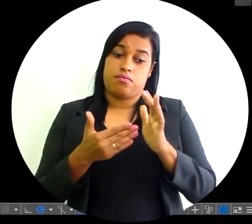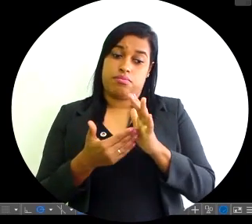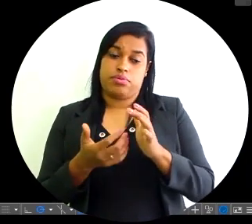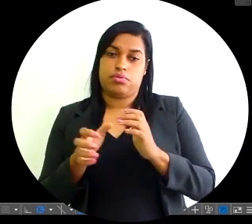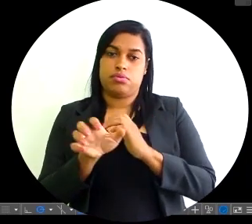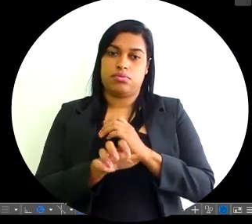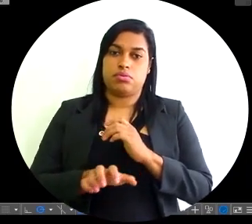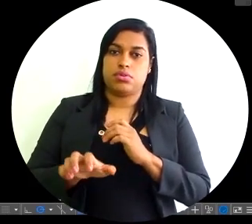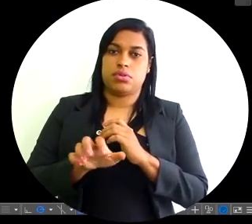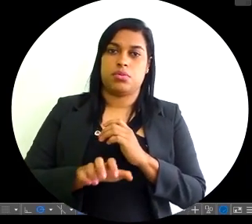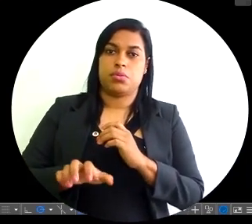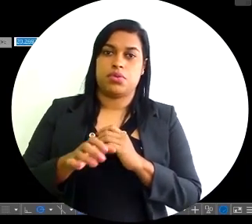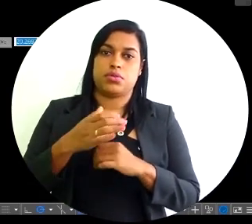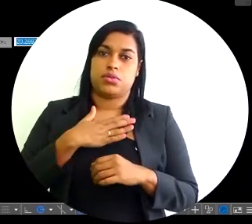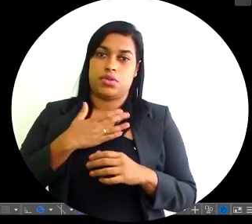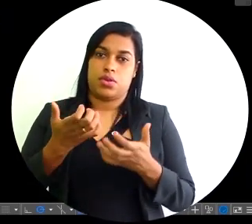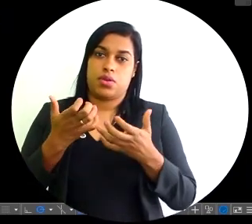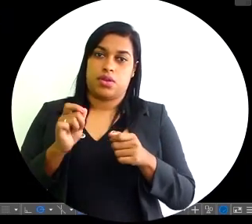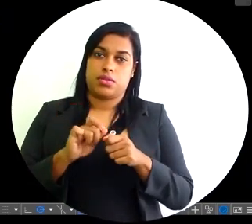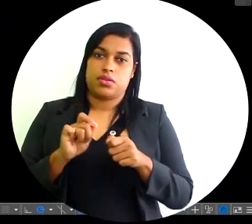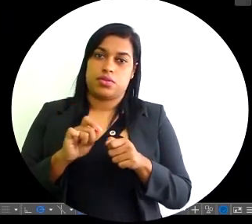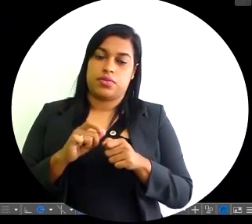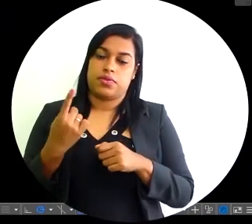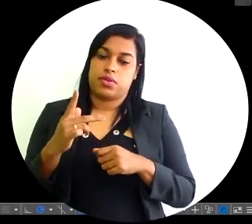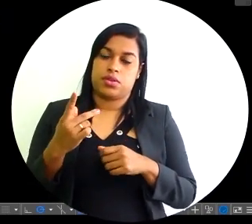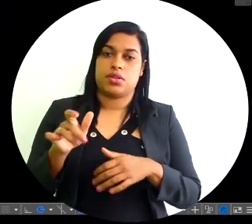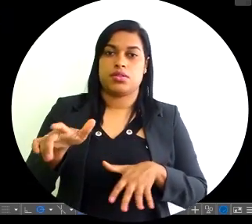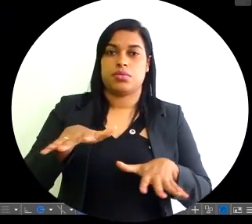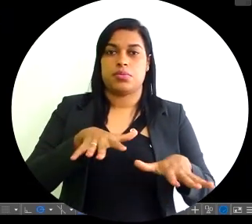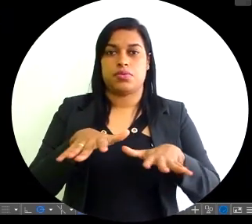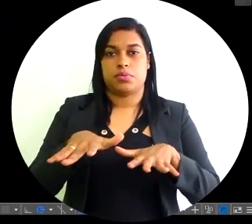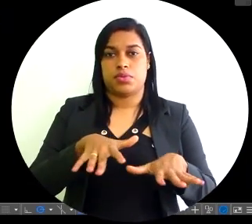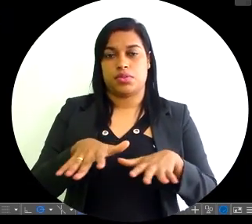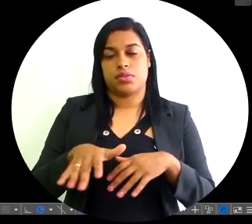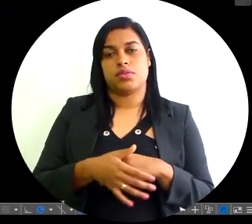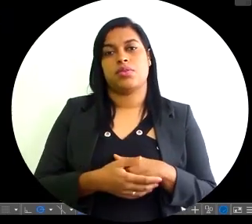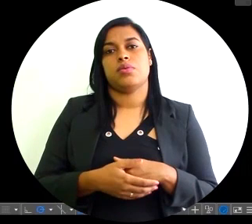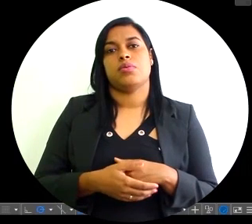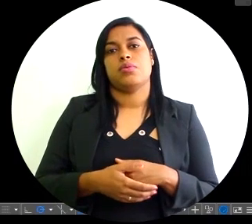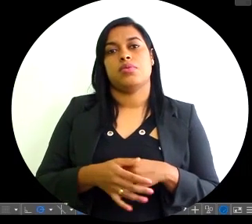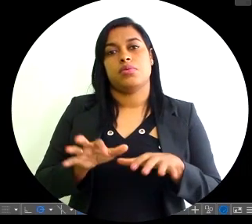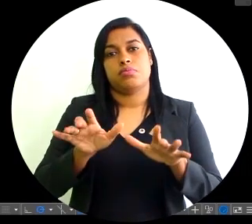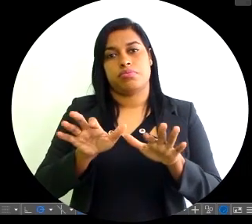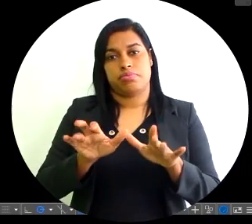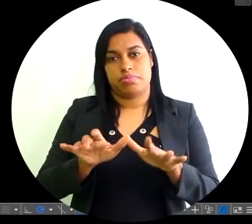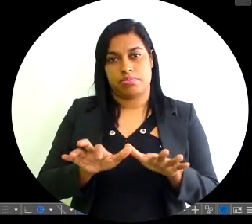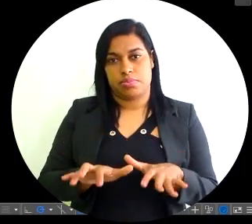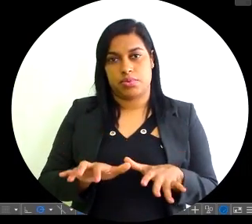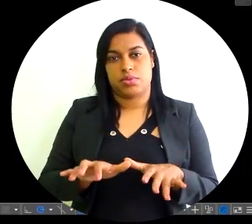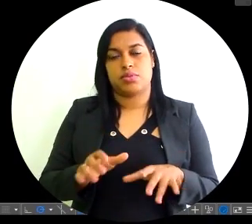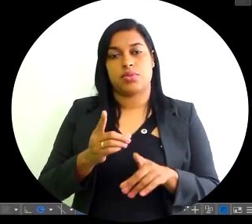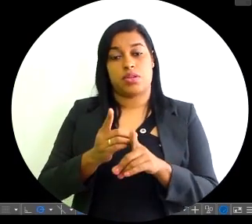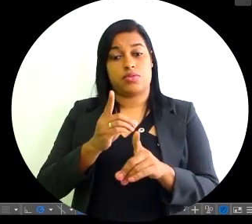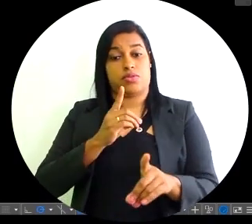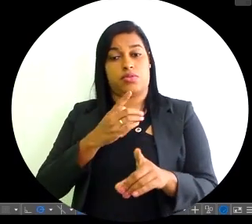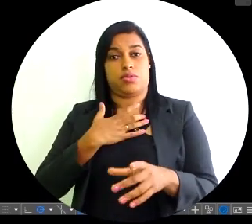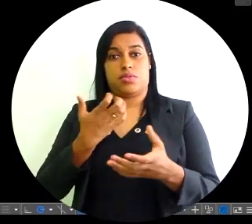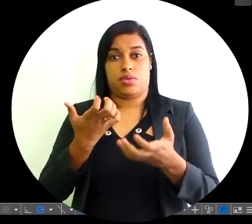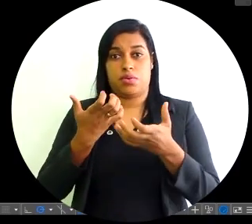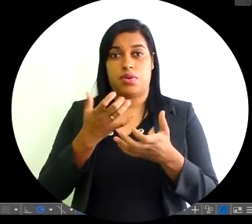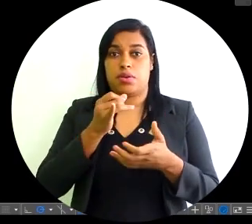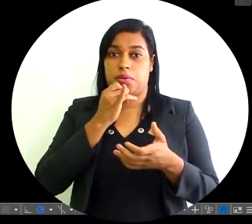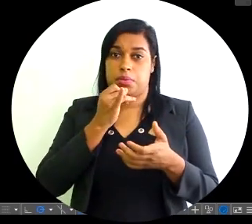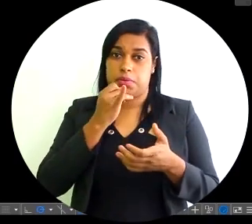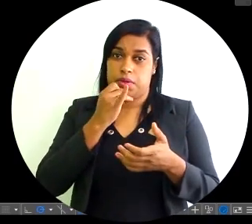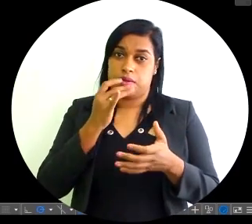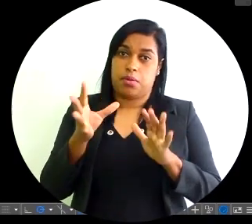aí eu vou mover o mouse no sentido que eu quero que seja feita essa movimentação e eu posso digitar a distância